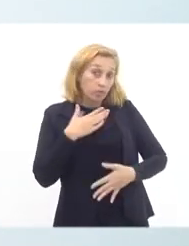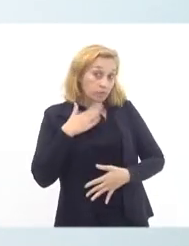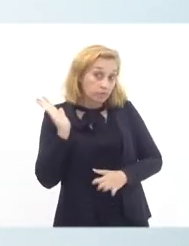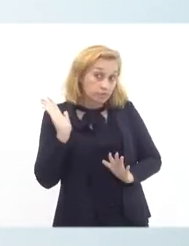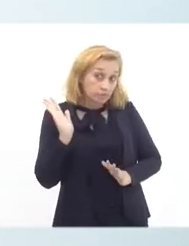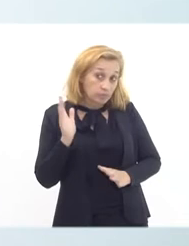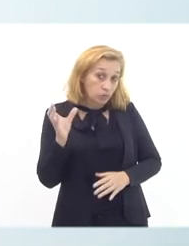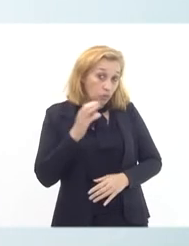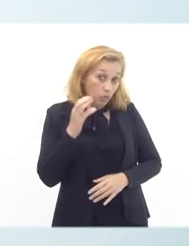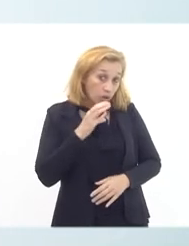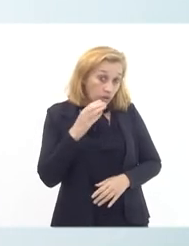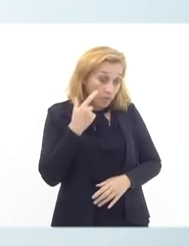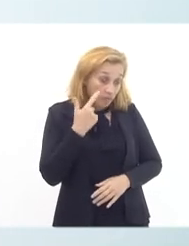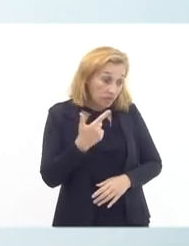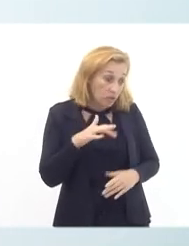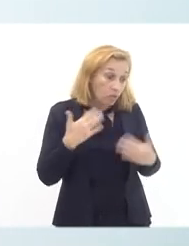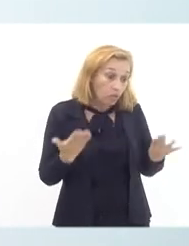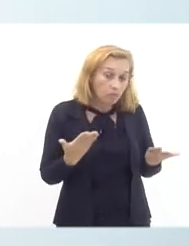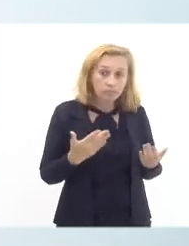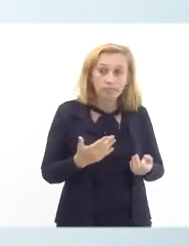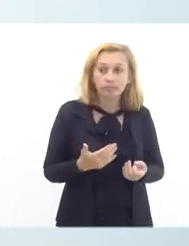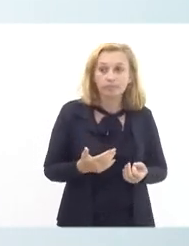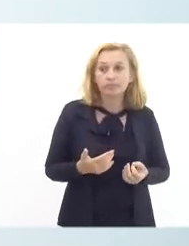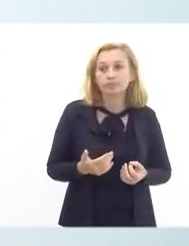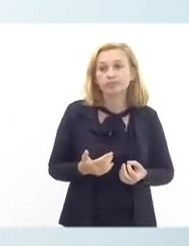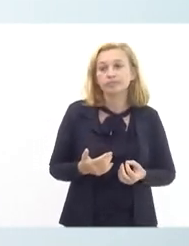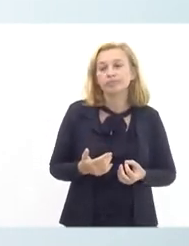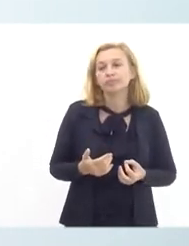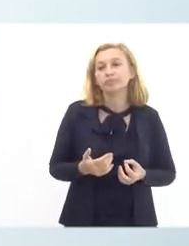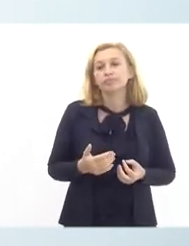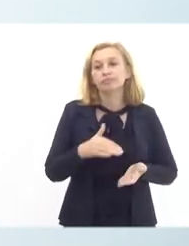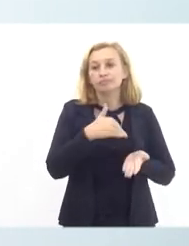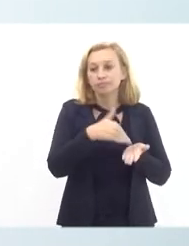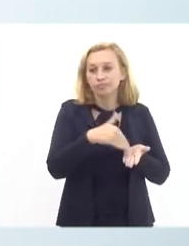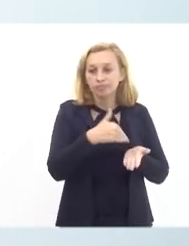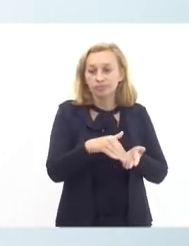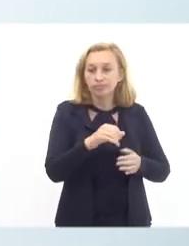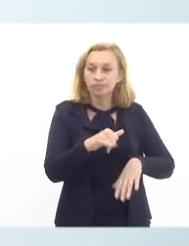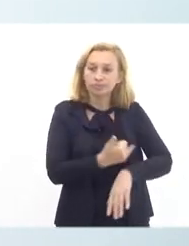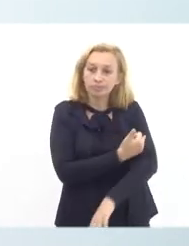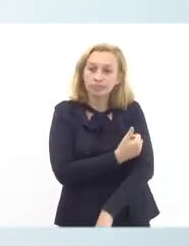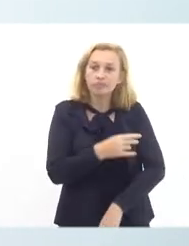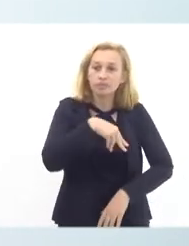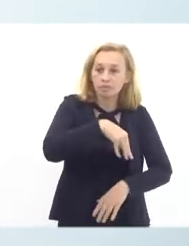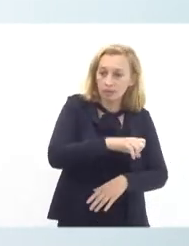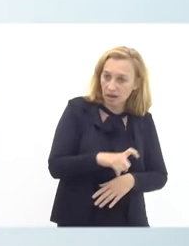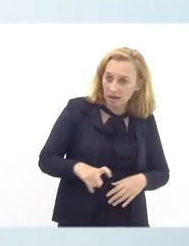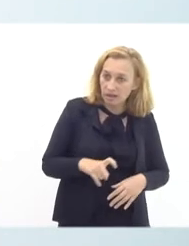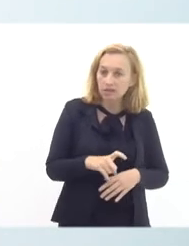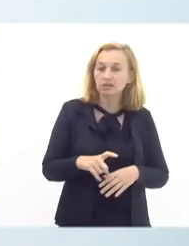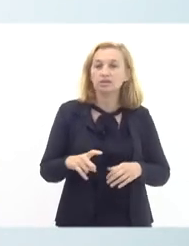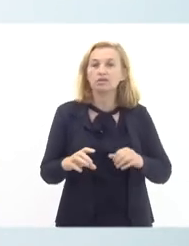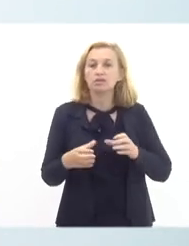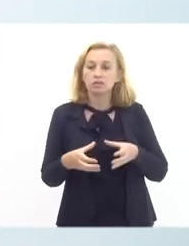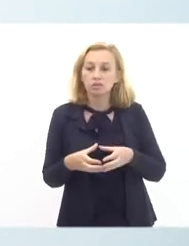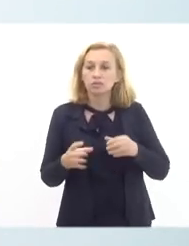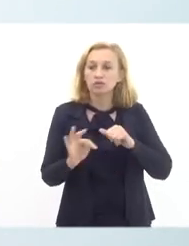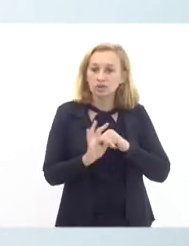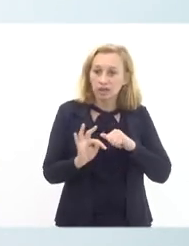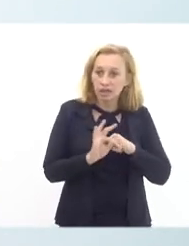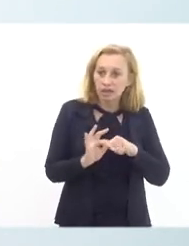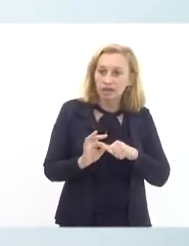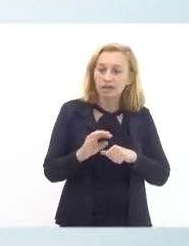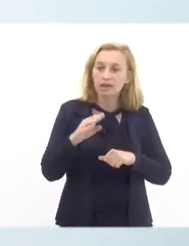Foi correr atrás. E aí é onde eu estive com o secretário de infraestrutura, Max Lemos, com a equipe técnica